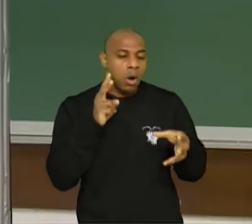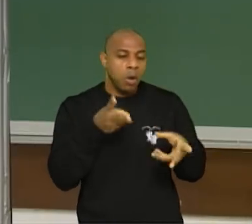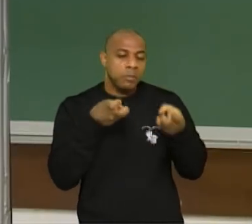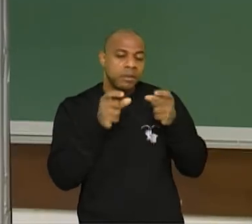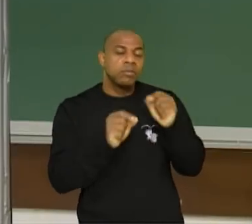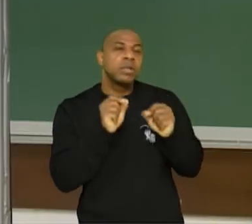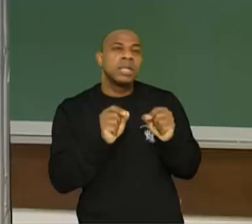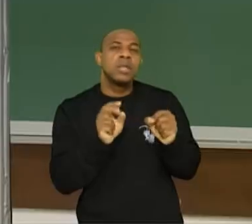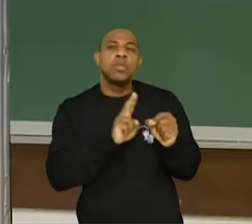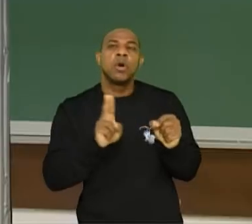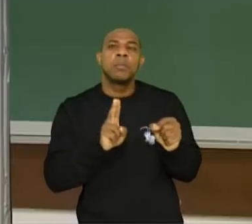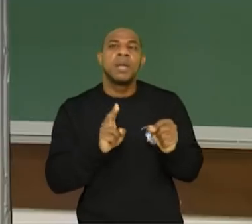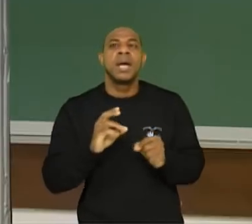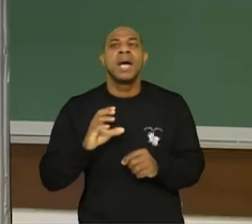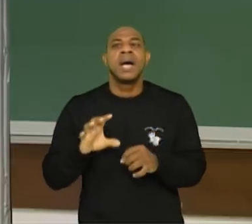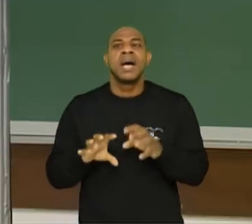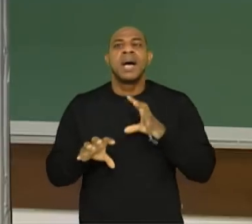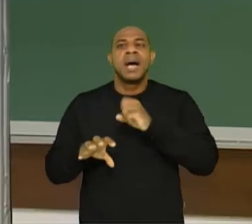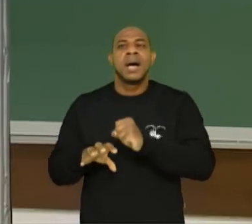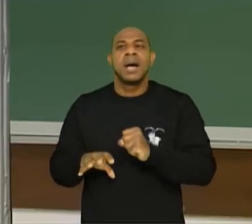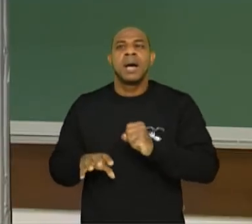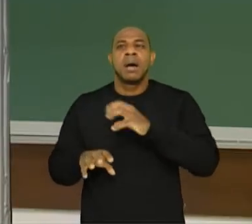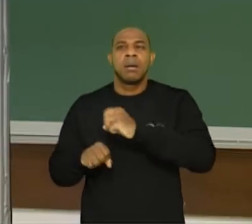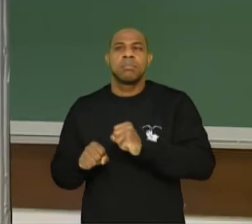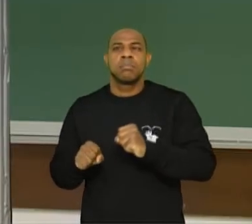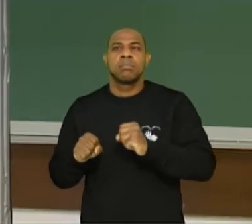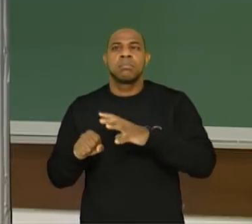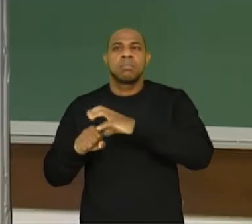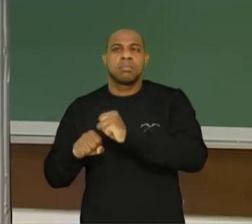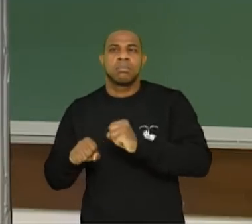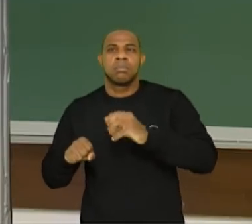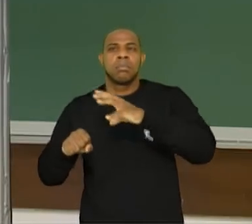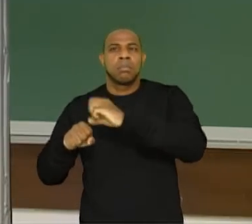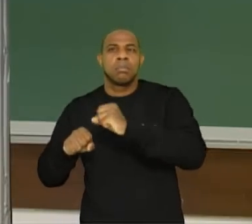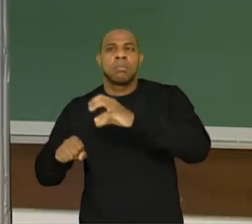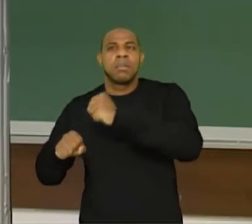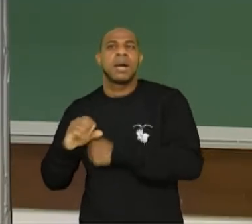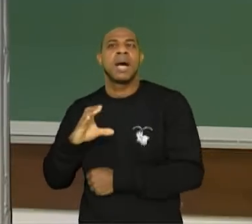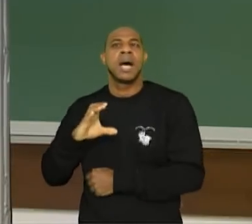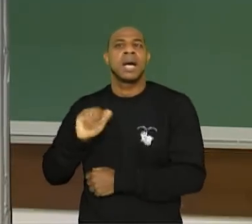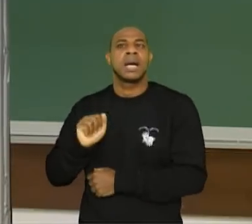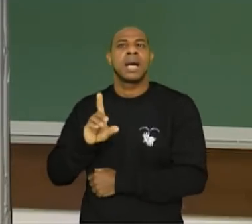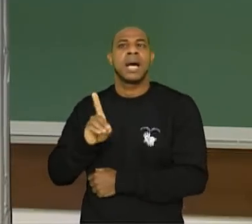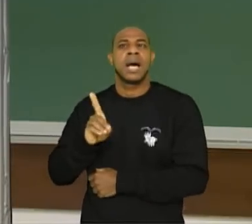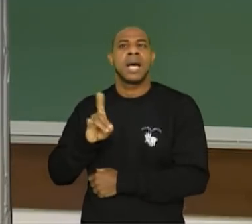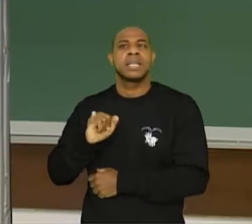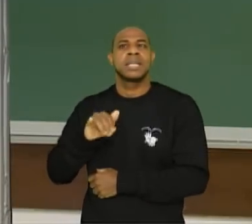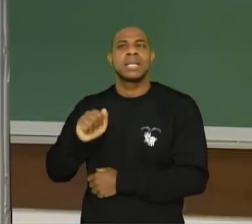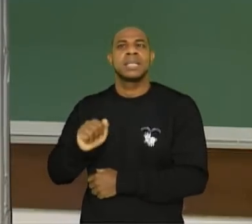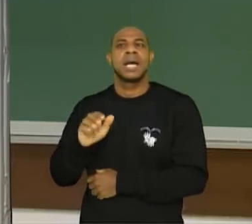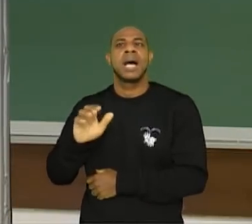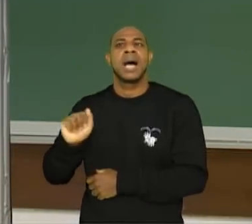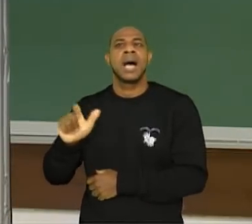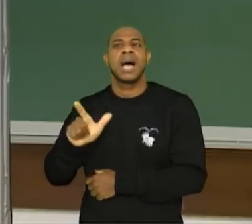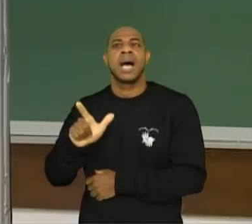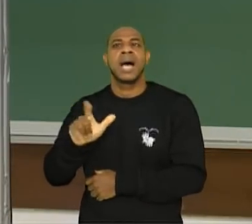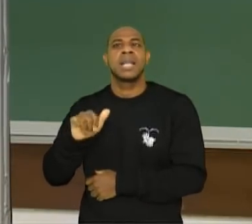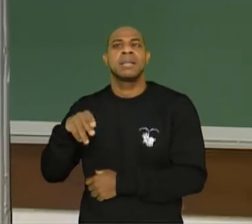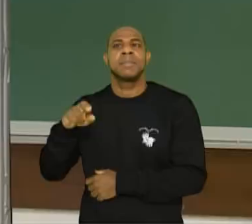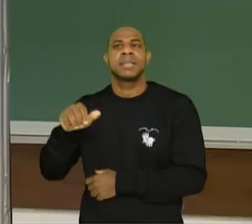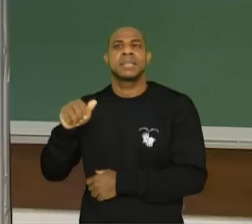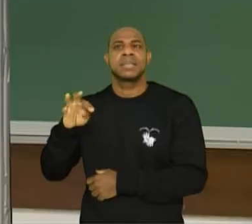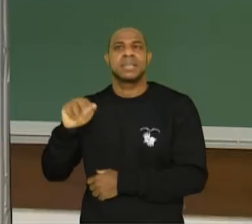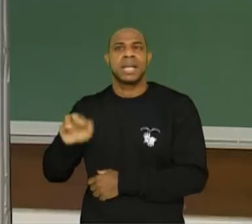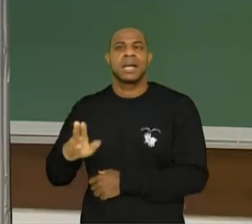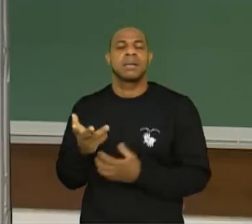que a gente chama de cadeia alimentar, onde um ser serve de alimento para o outro, transfere energia da